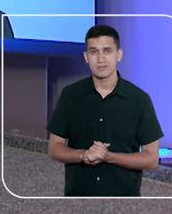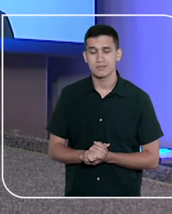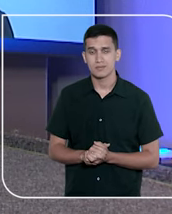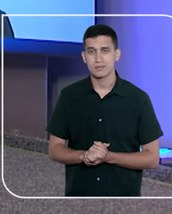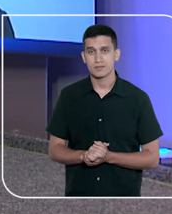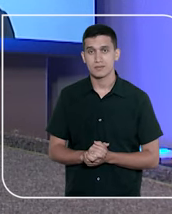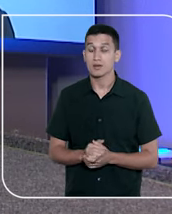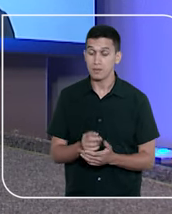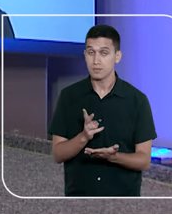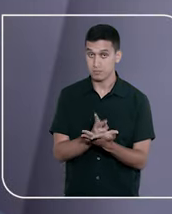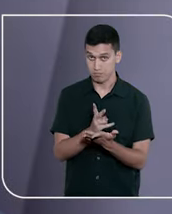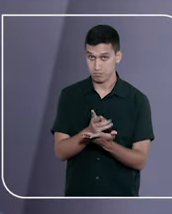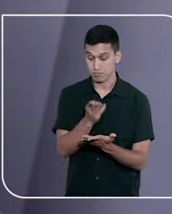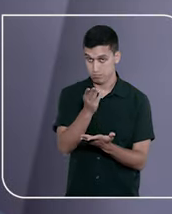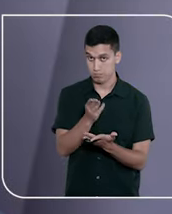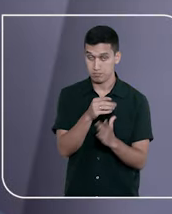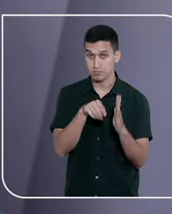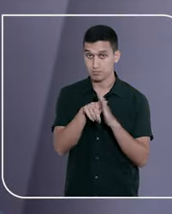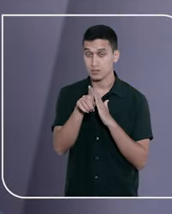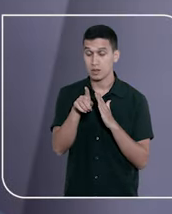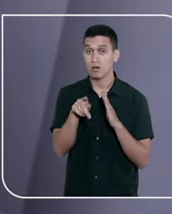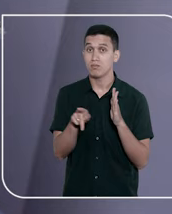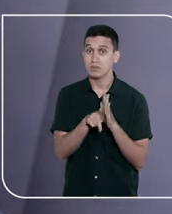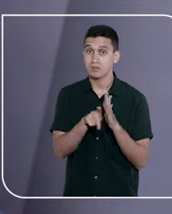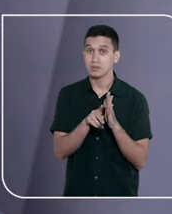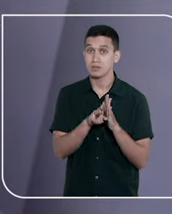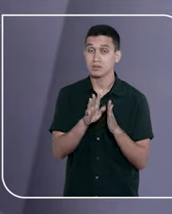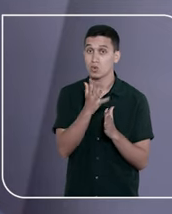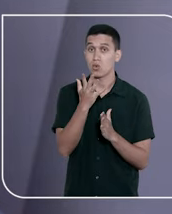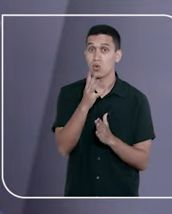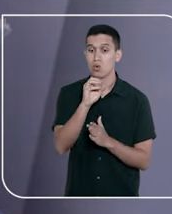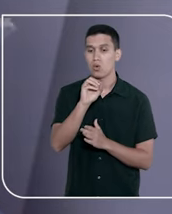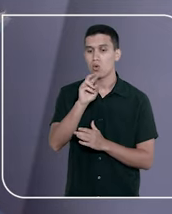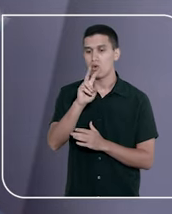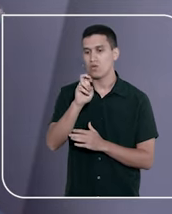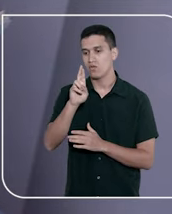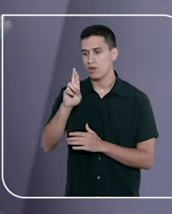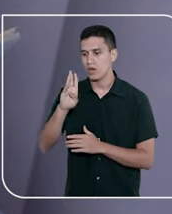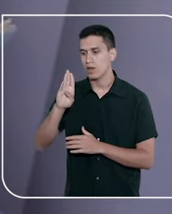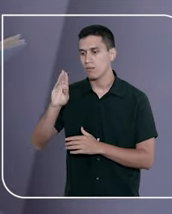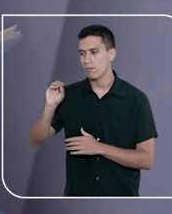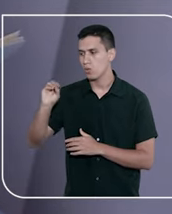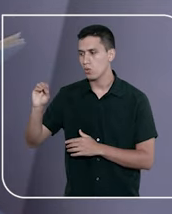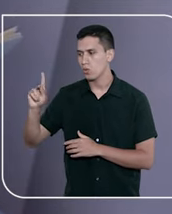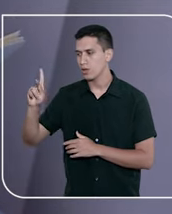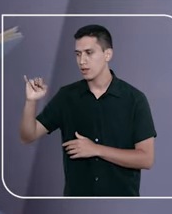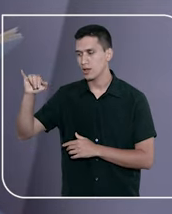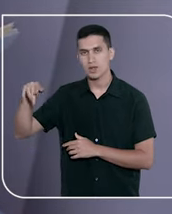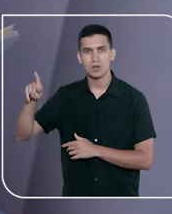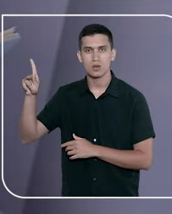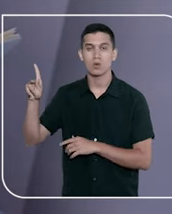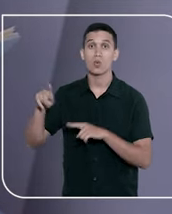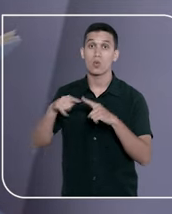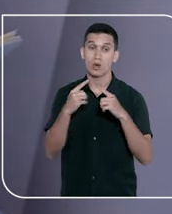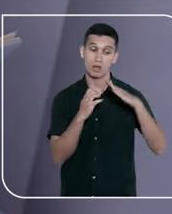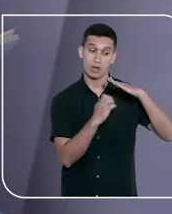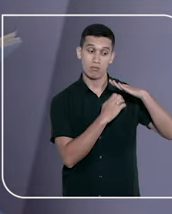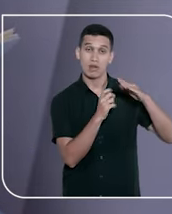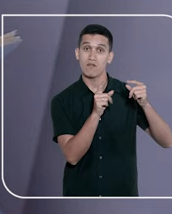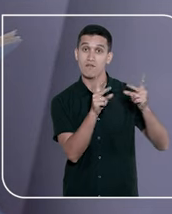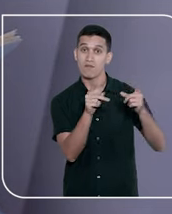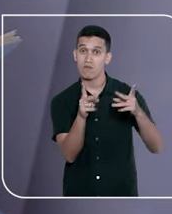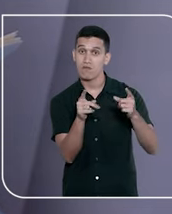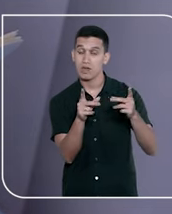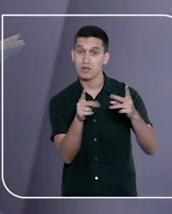Ainda com o senhor, doutor Bruno, sobre a prática de overbooking, que é quando a empresa vende passagens acima do número de poltronas